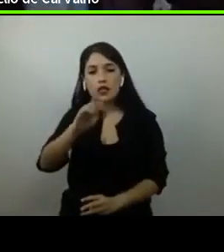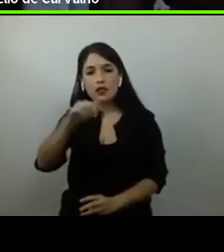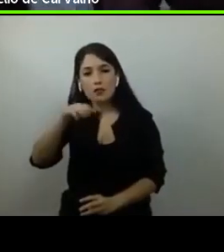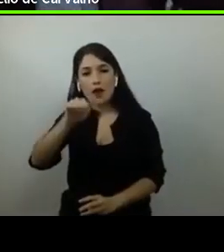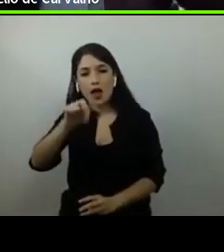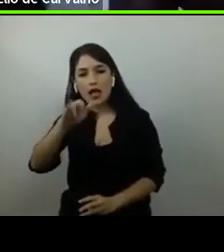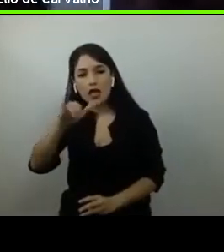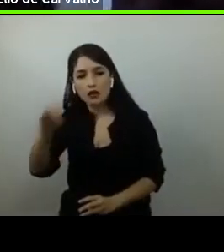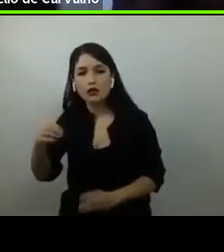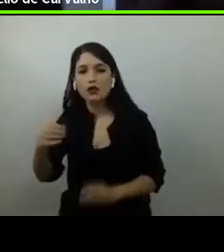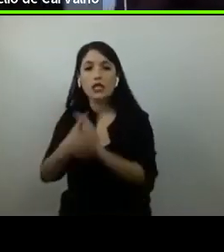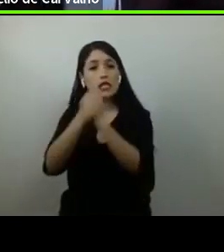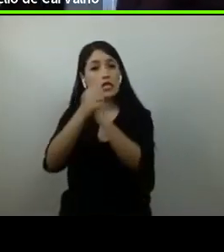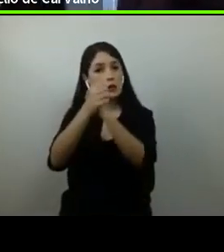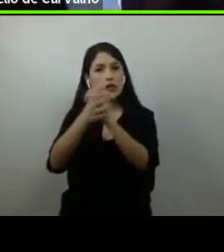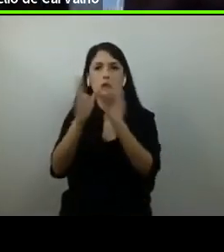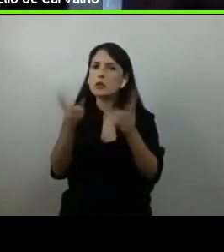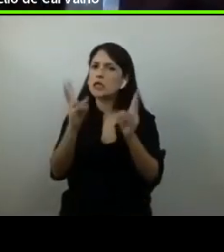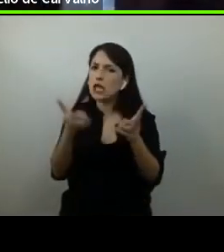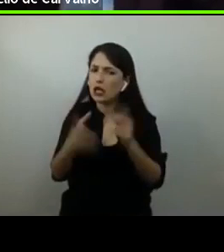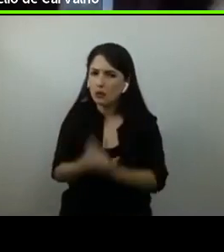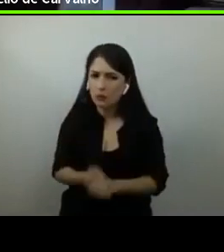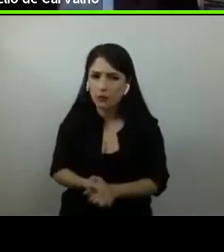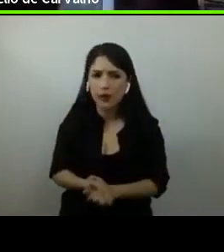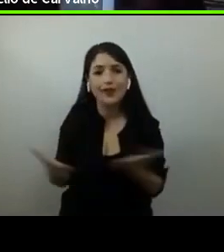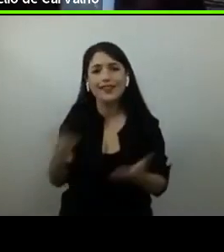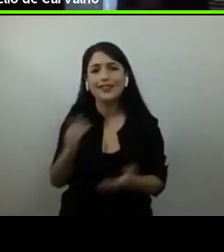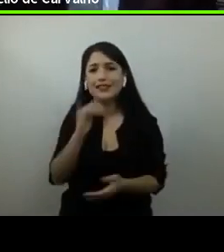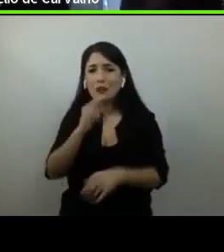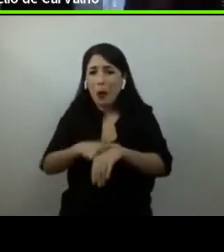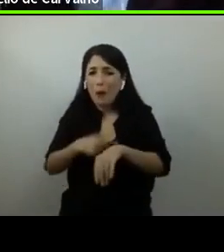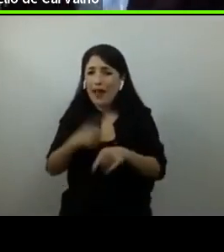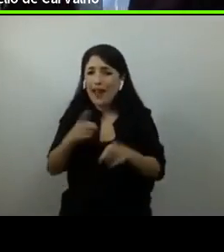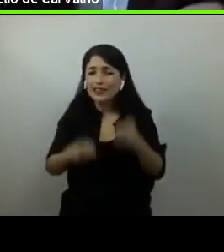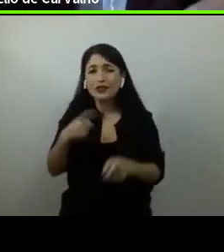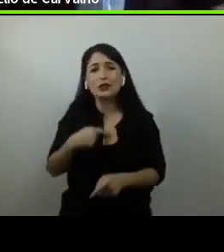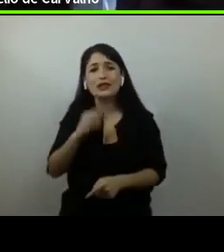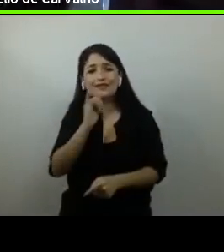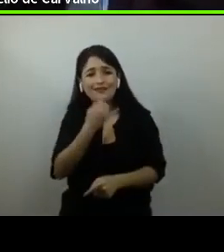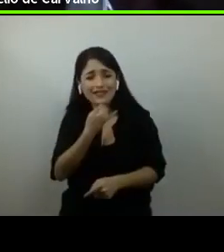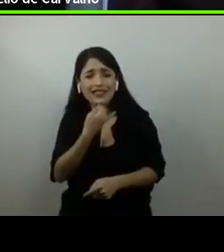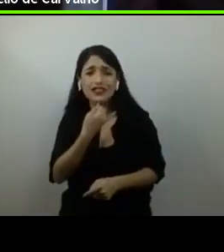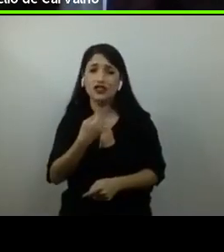saudações de praxe, né? E nesses dias tão tristes tem feito tanta falta, mas também tem